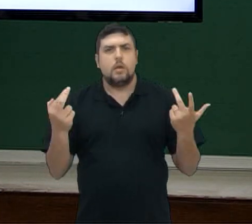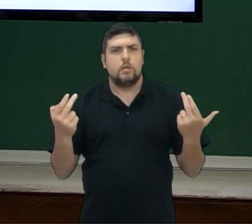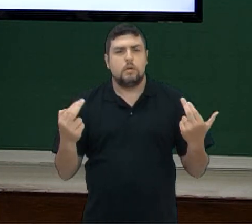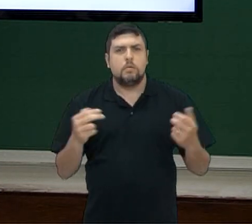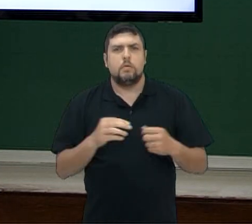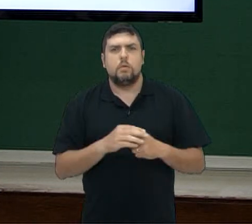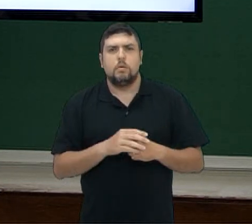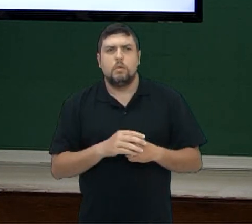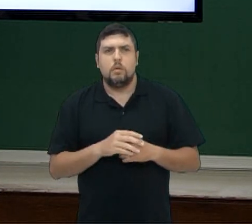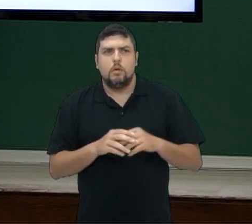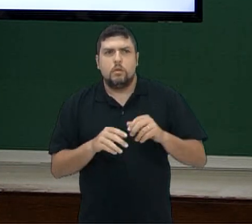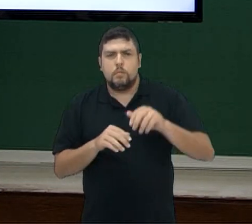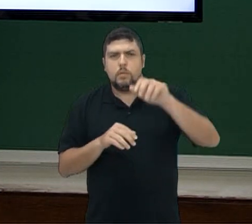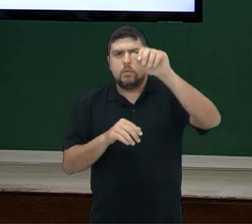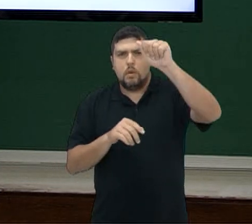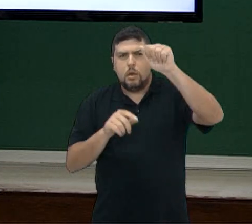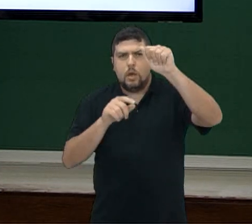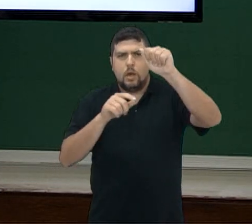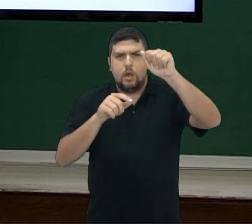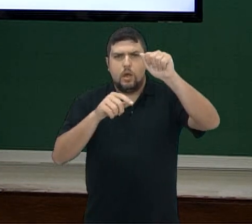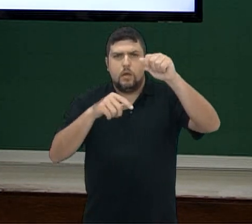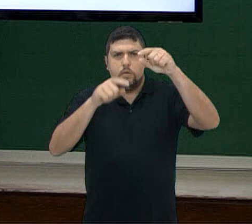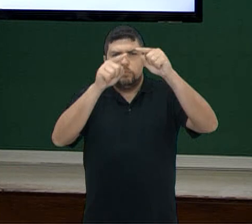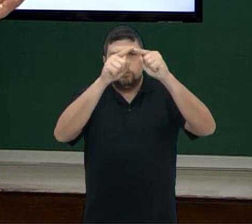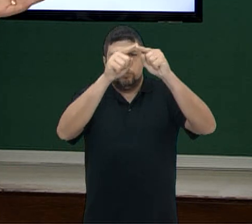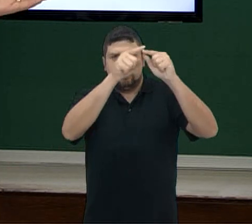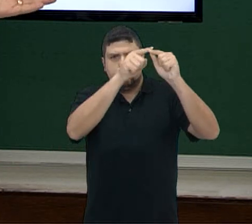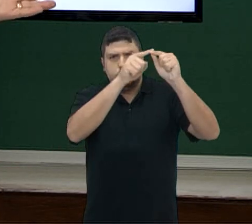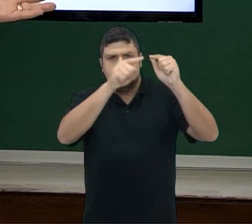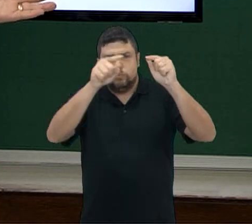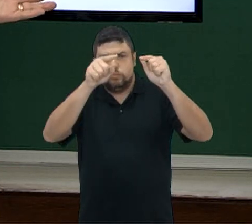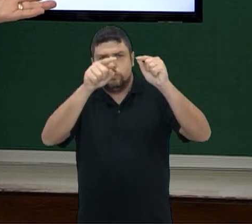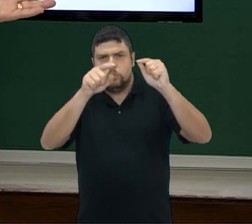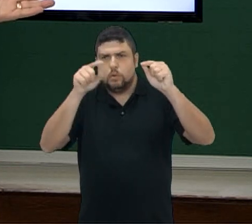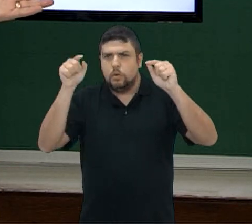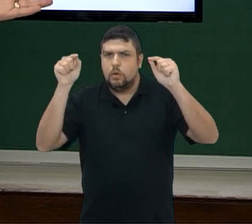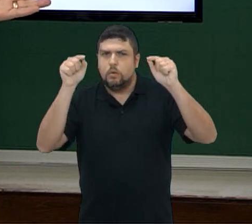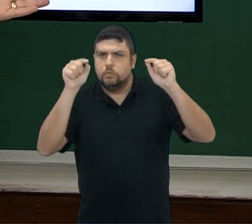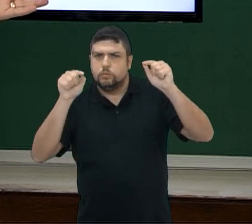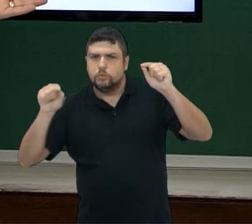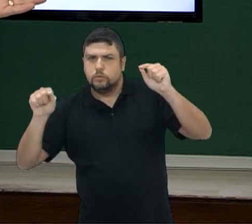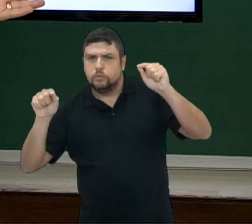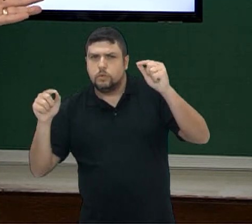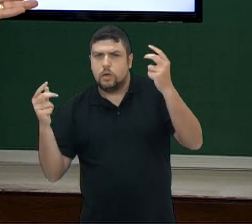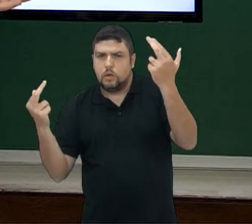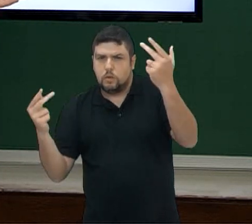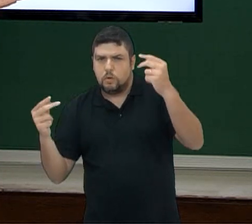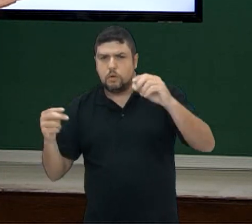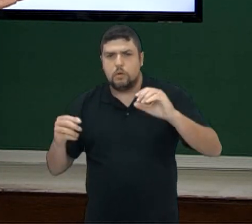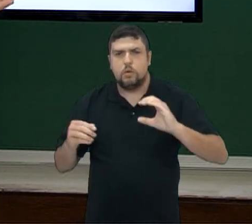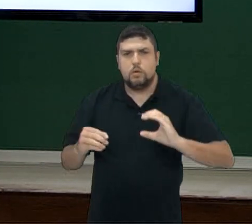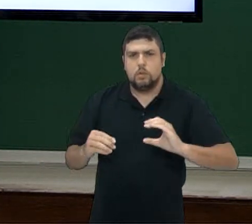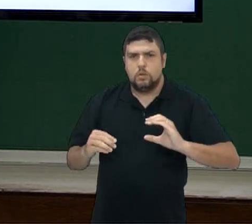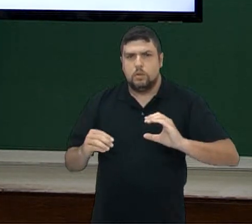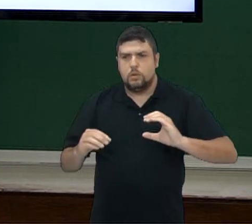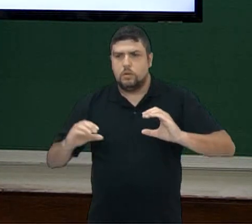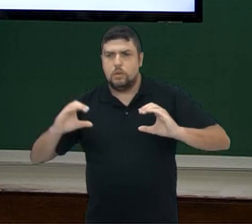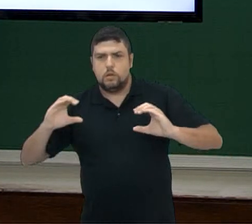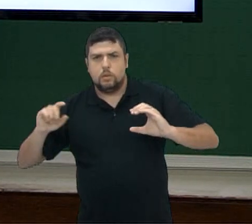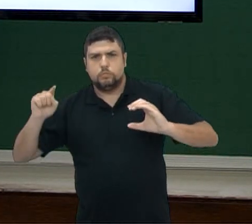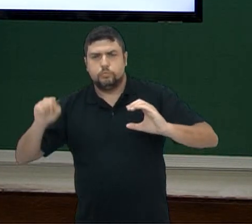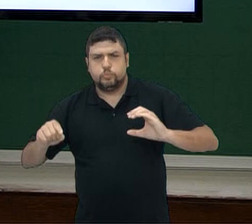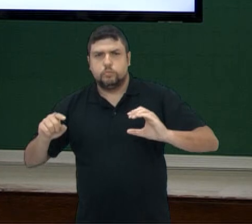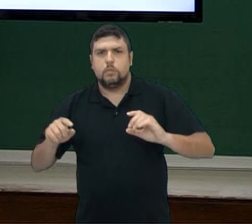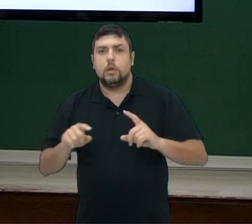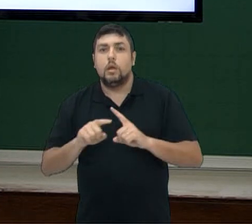ângulo A'. E o ângulo C é a mesma medida do ângulo C'. Só que seus lados